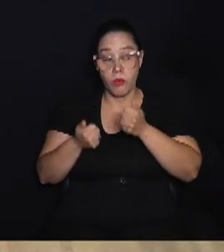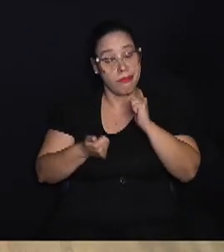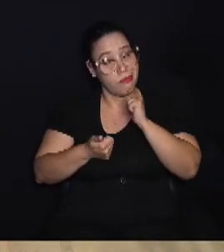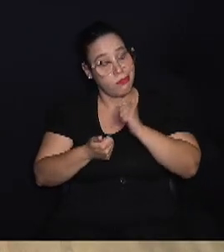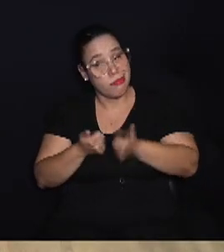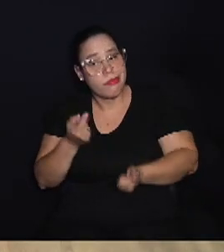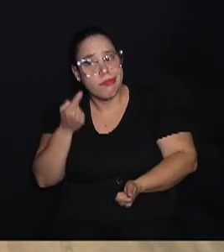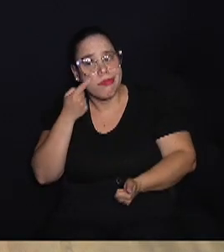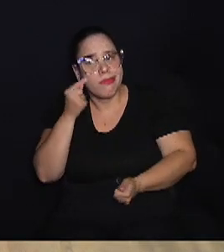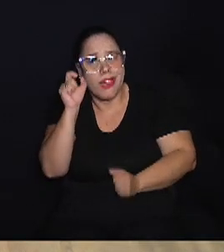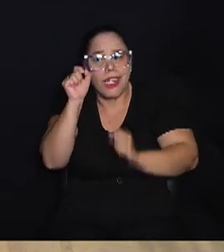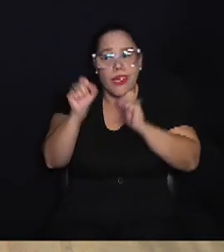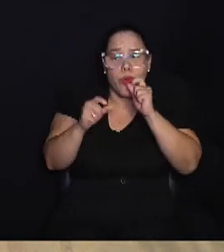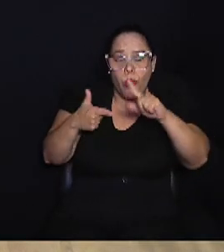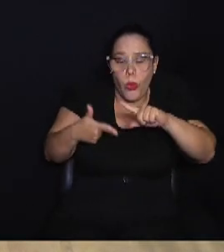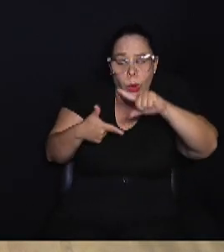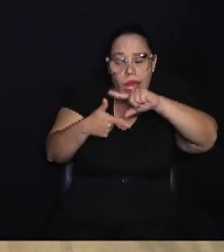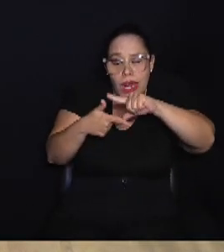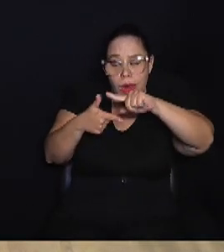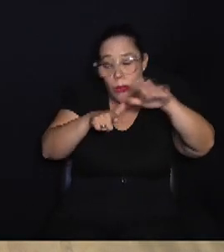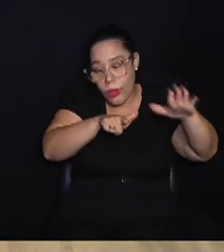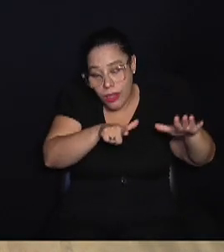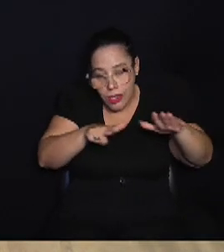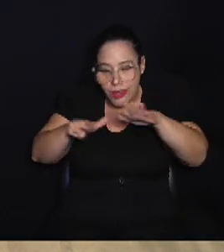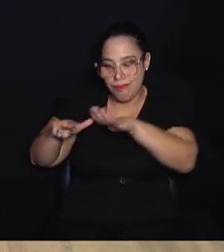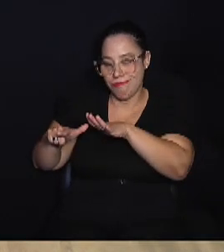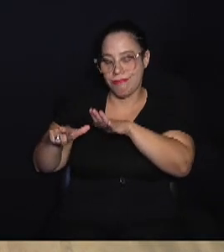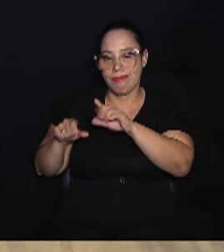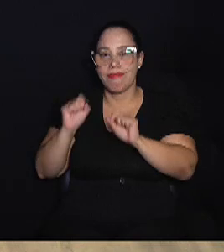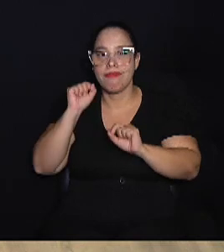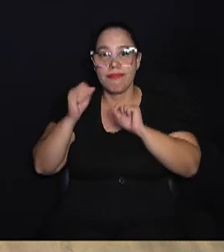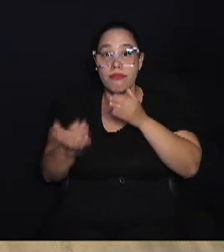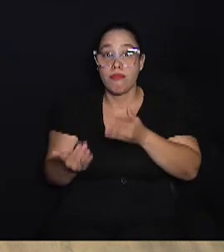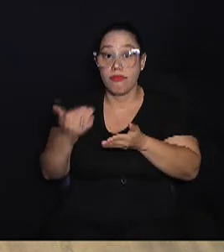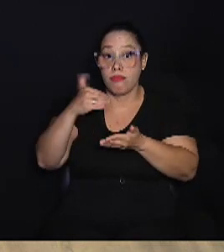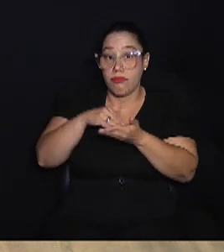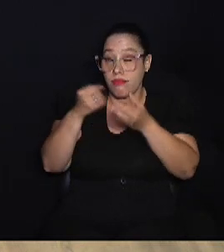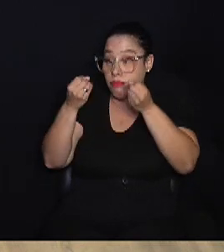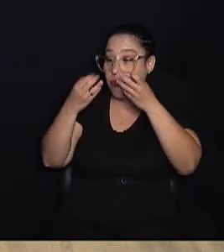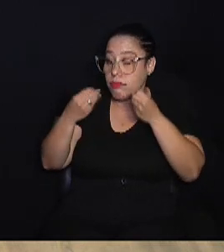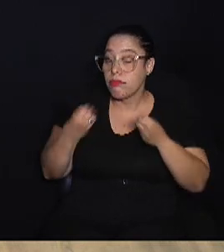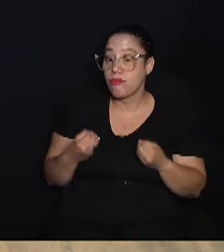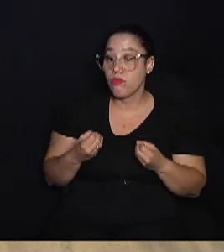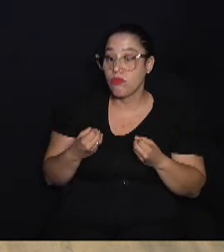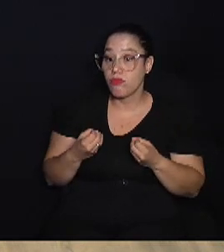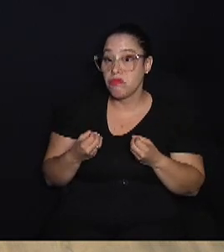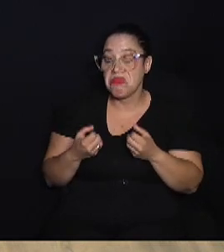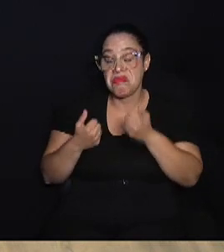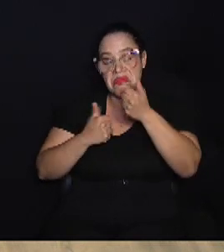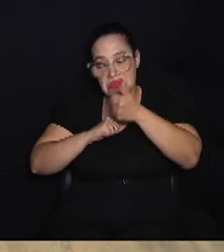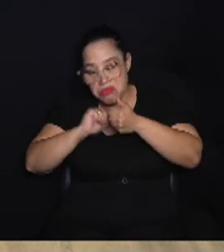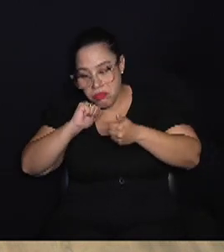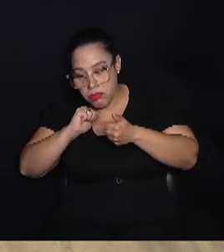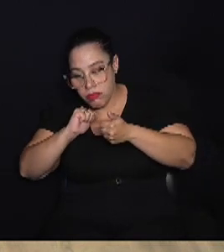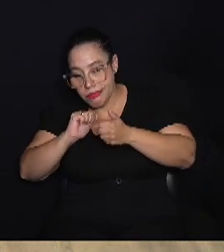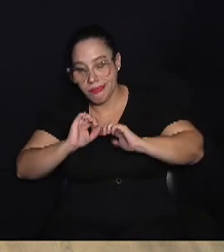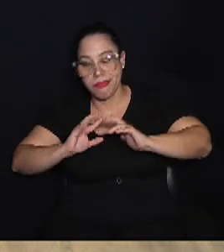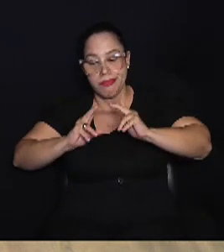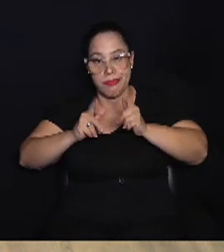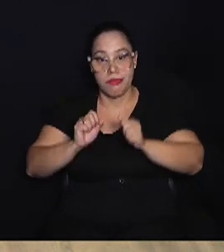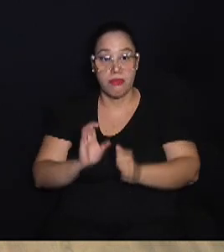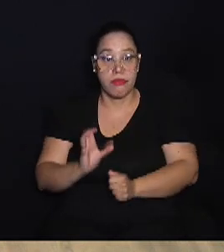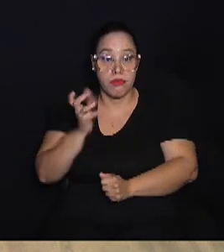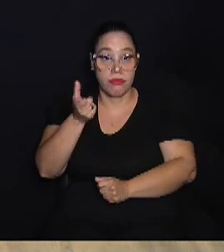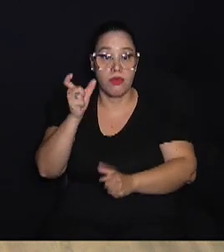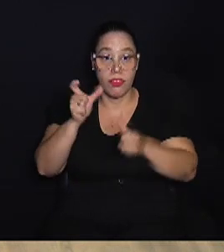agora naquele nosso quadro semanal em que a gente traz as informações sobre os esportes e sobre tudo que acontece em